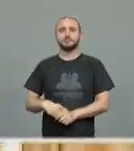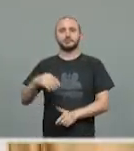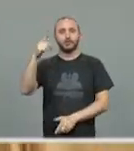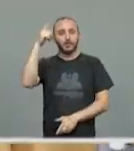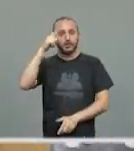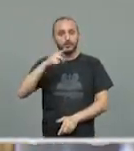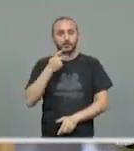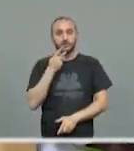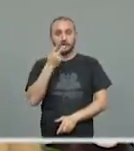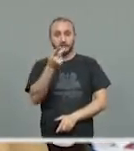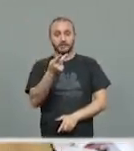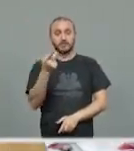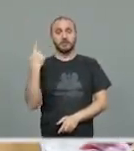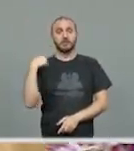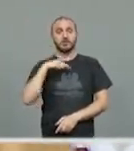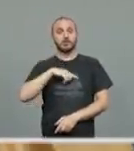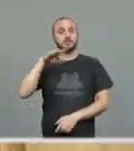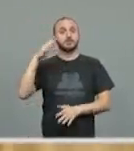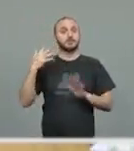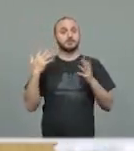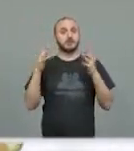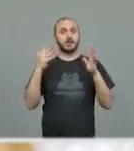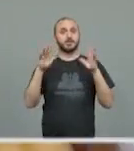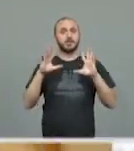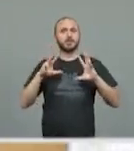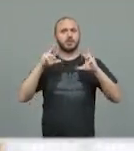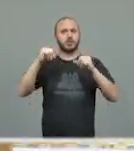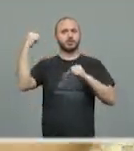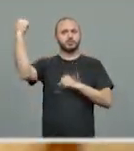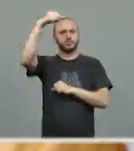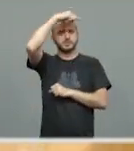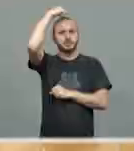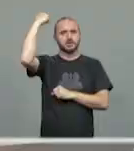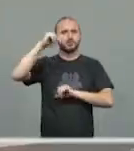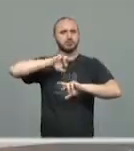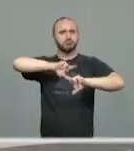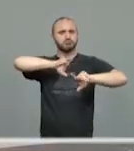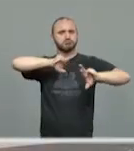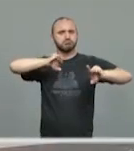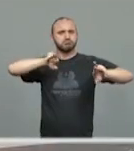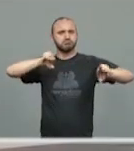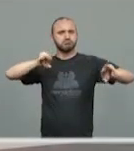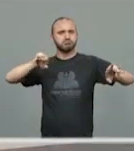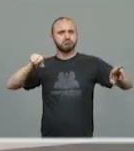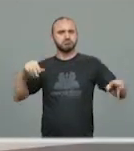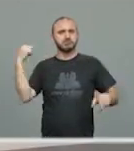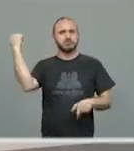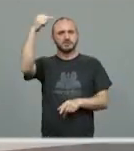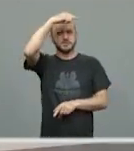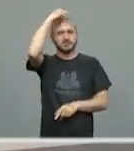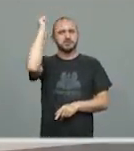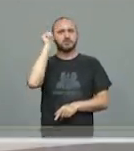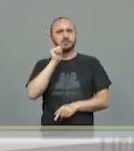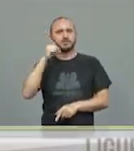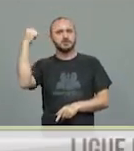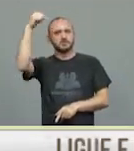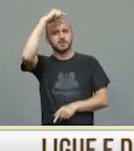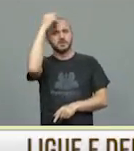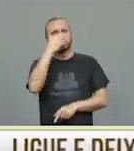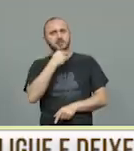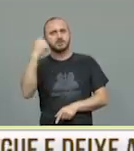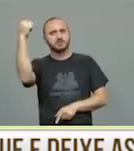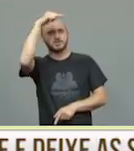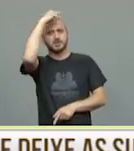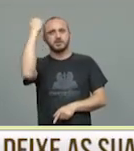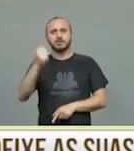Repito, celebrar todos os santos, a solenidade de todos os nossos santos, que